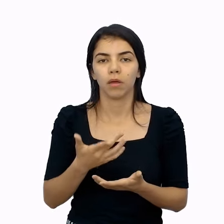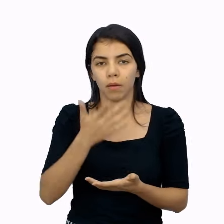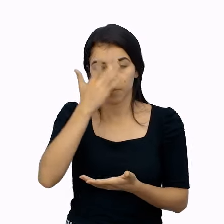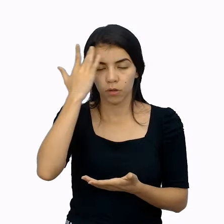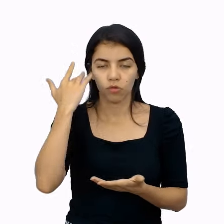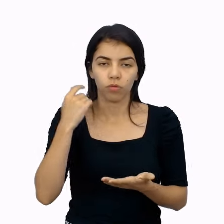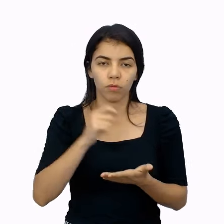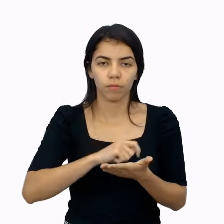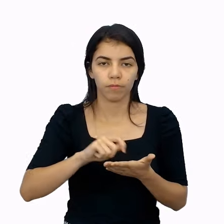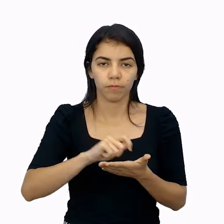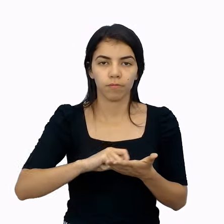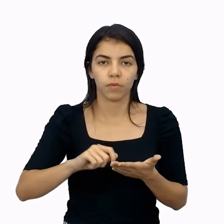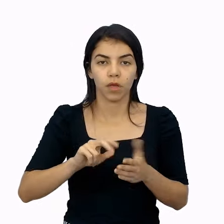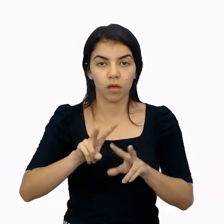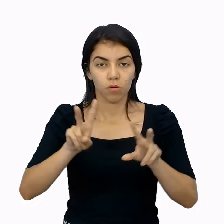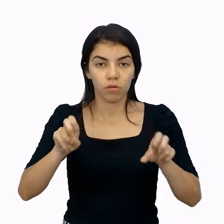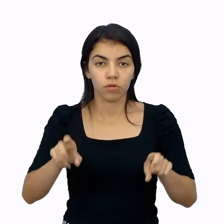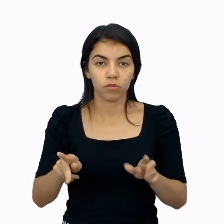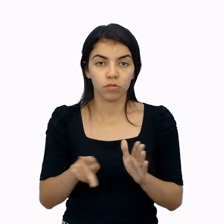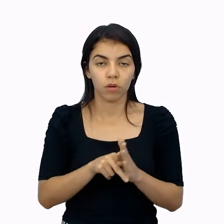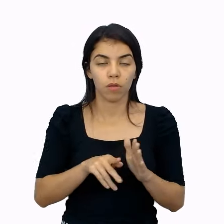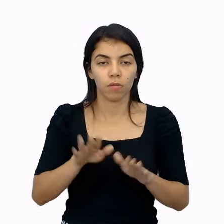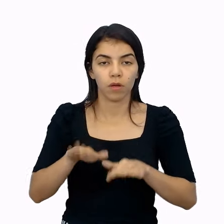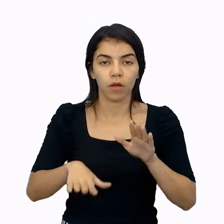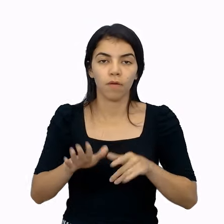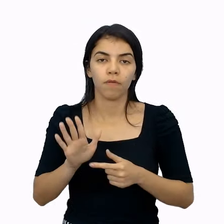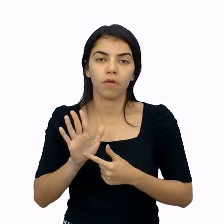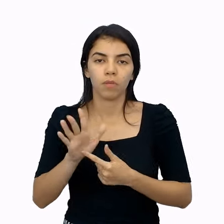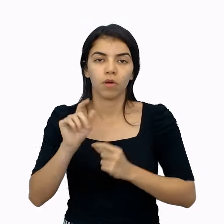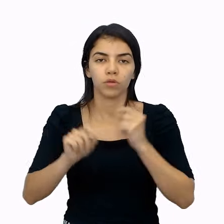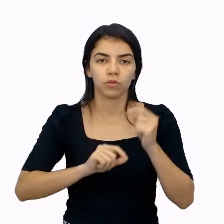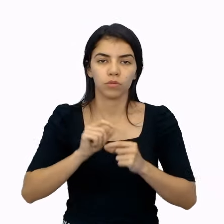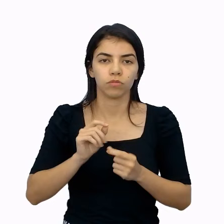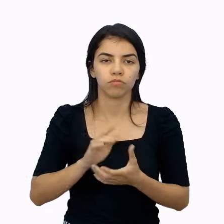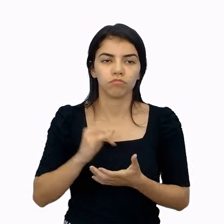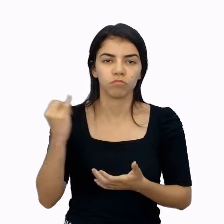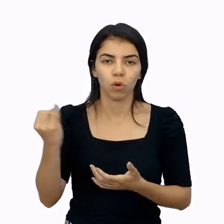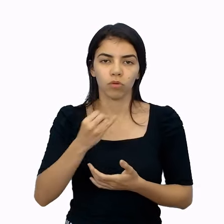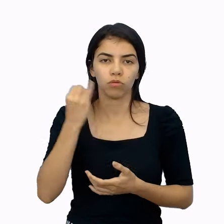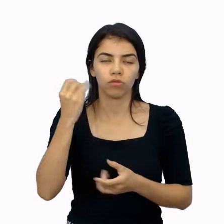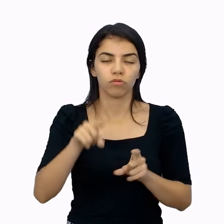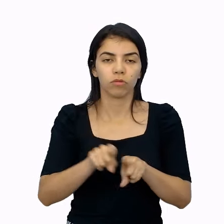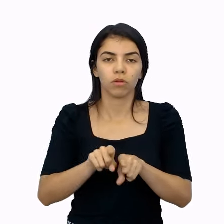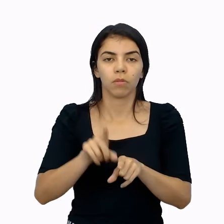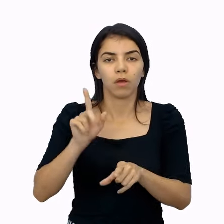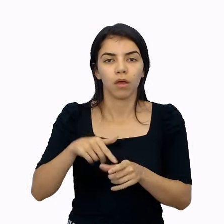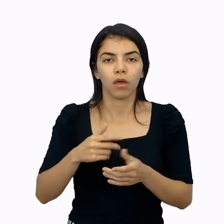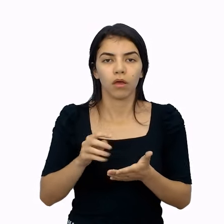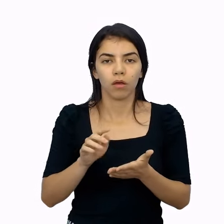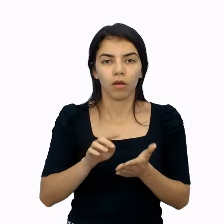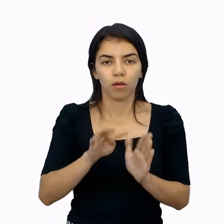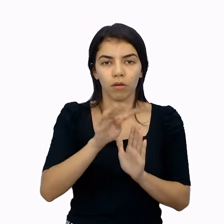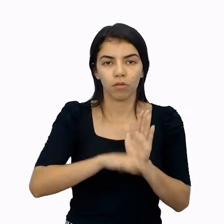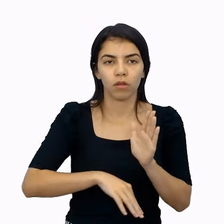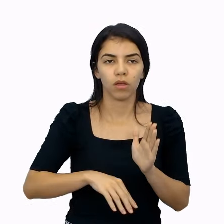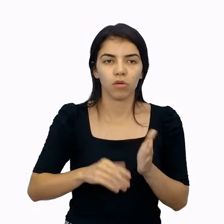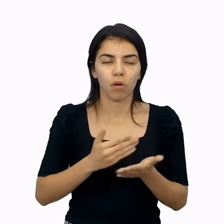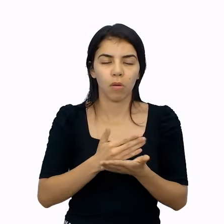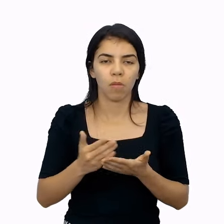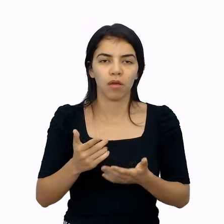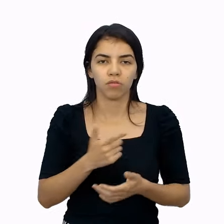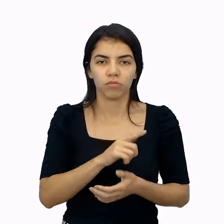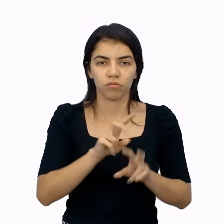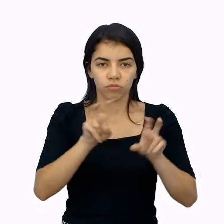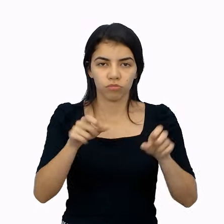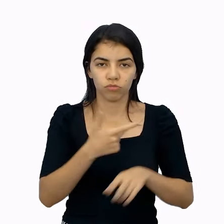para também determinar o assunto, que normalmente apresenta bastante relevância. Começa-se, então, um texto sem um título, até para que